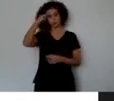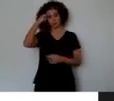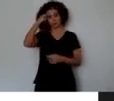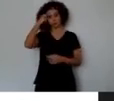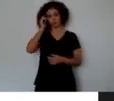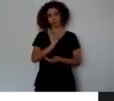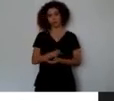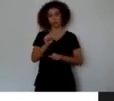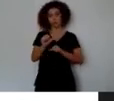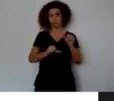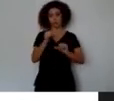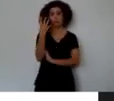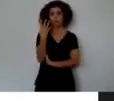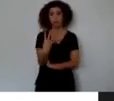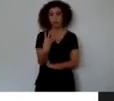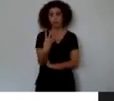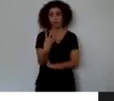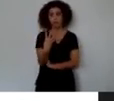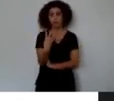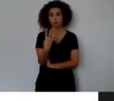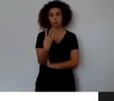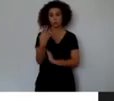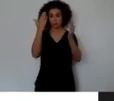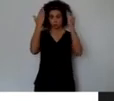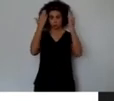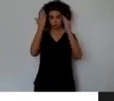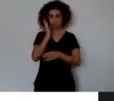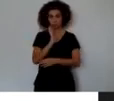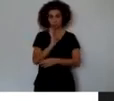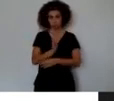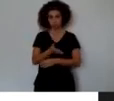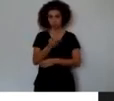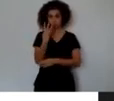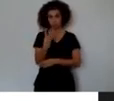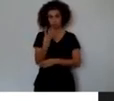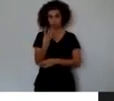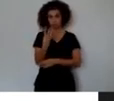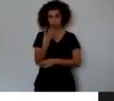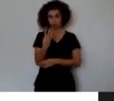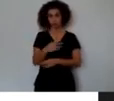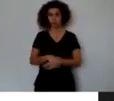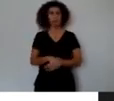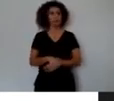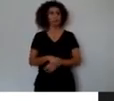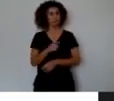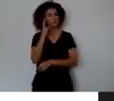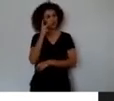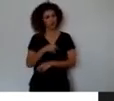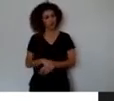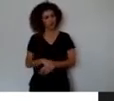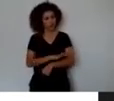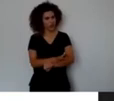estava procurando. E aí ele fala que em outros profissionais ele ouvia coisas como nossa, mas você acha que o